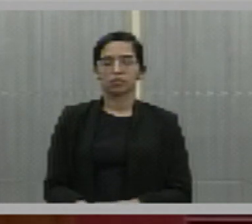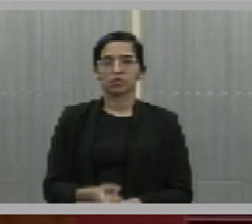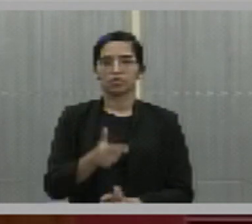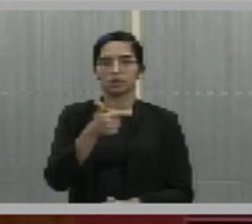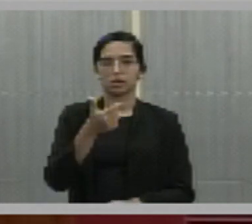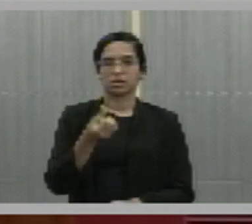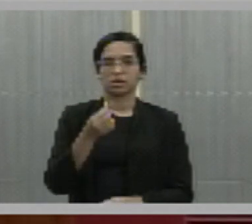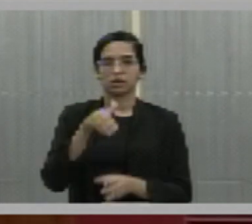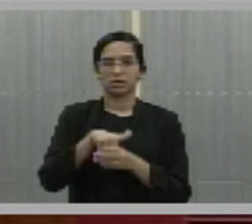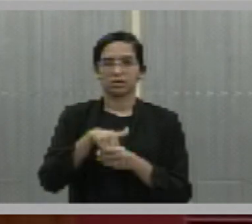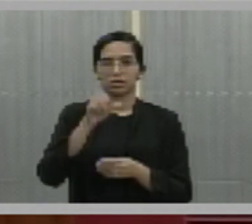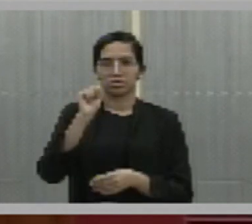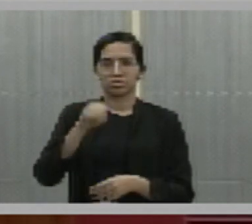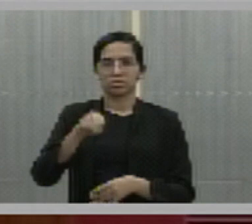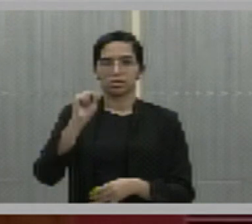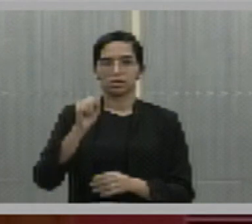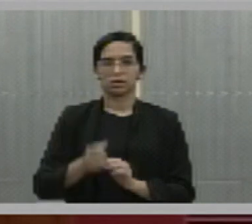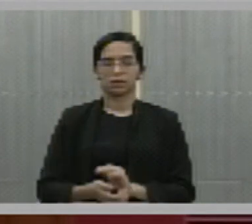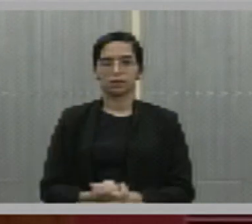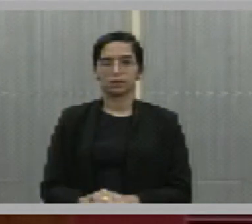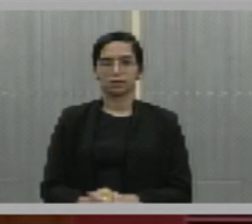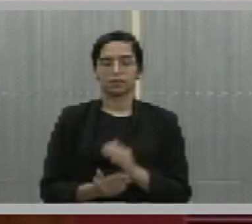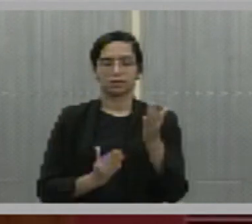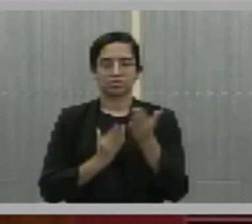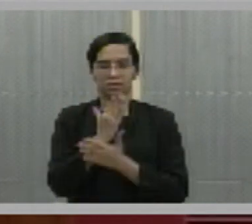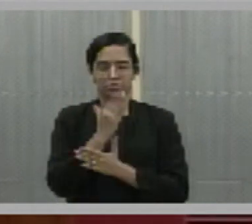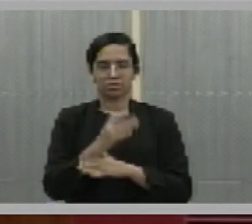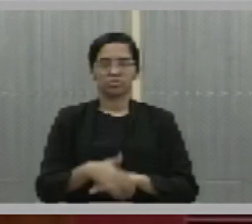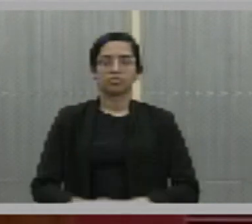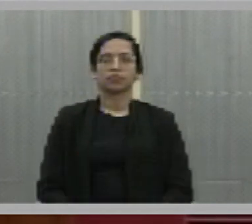Vinte e seis votos sim, senhor presidente. Aprovado.